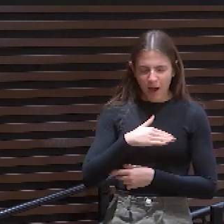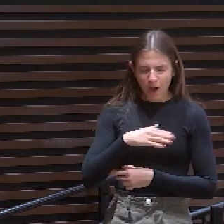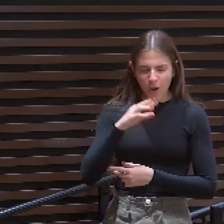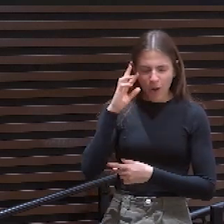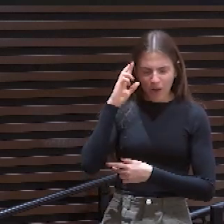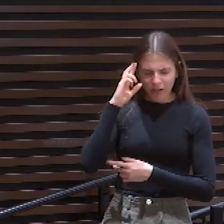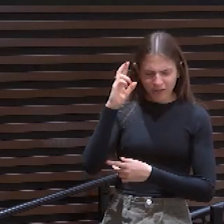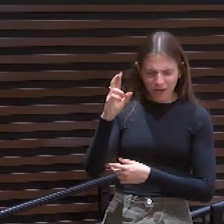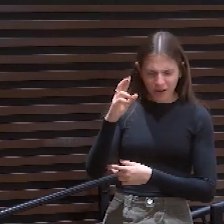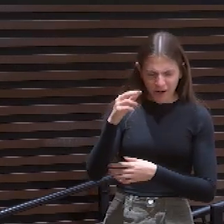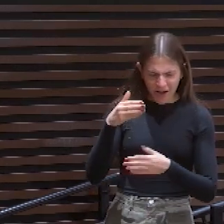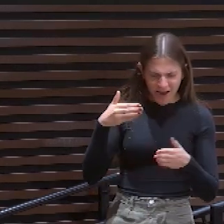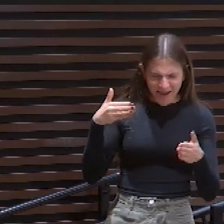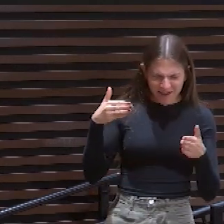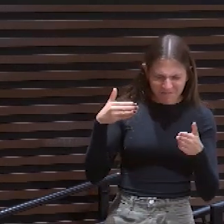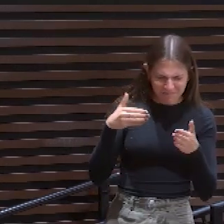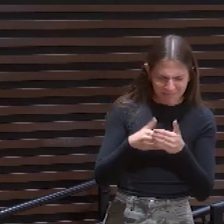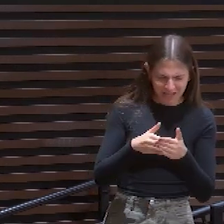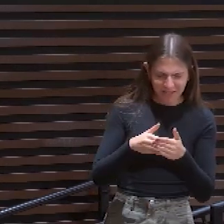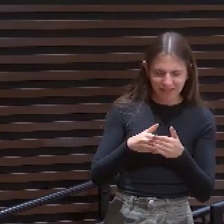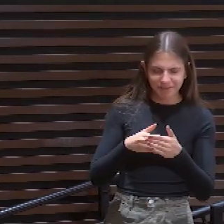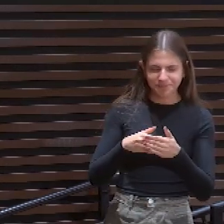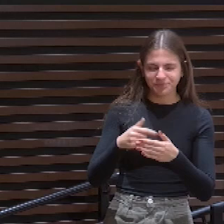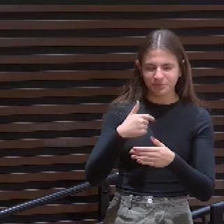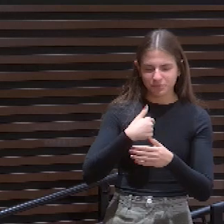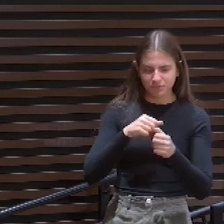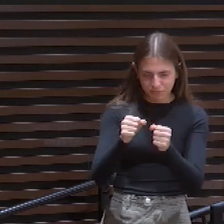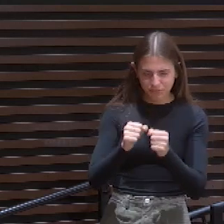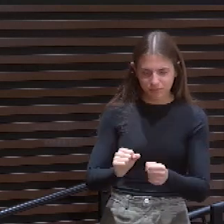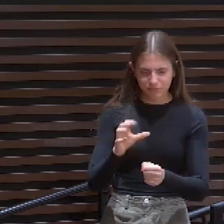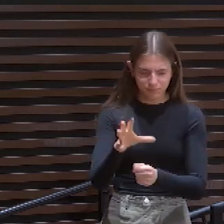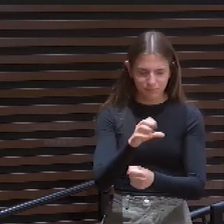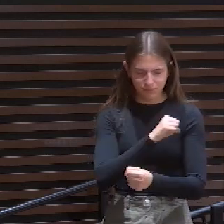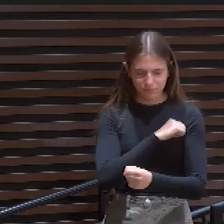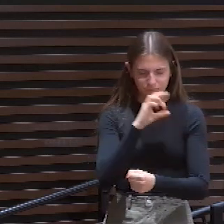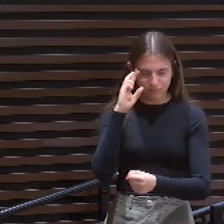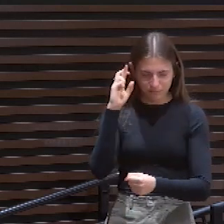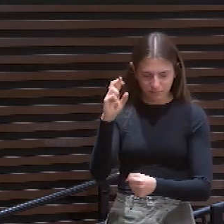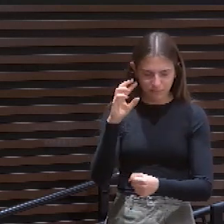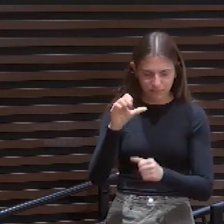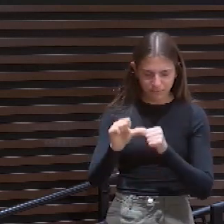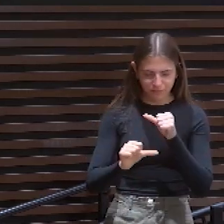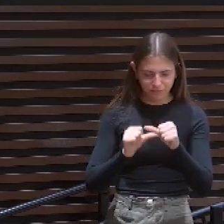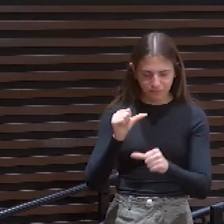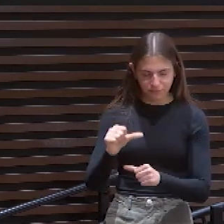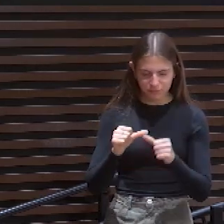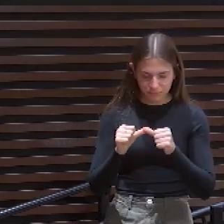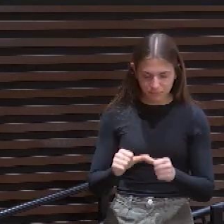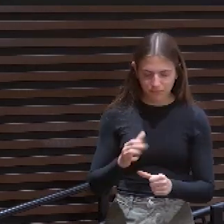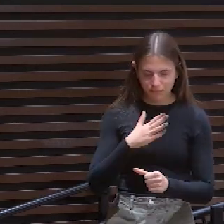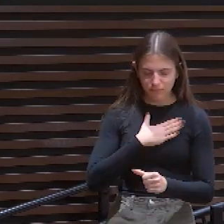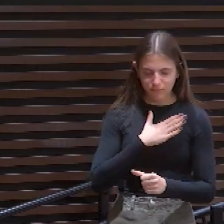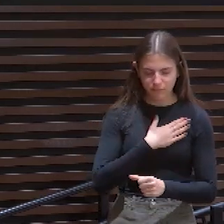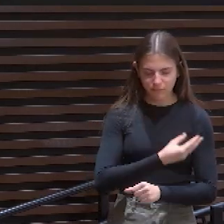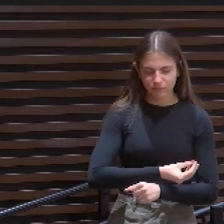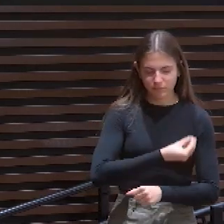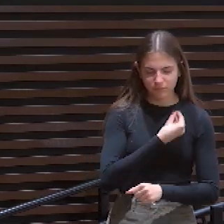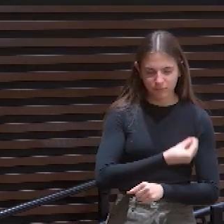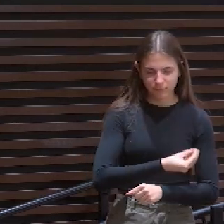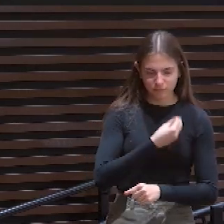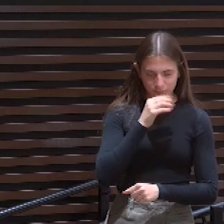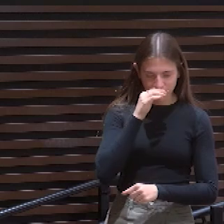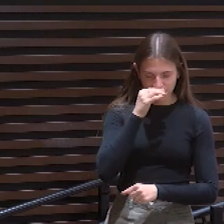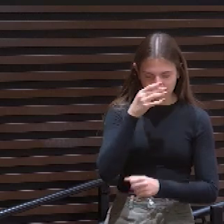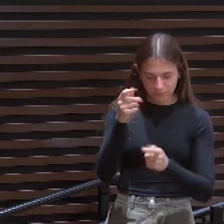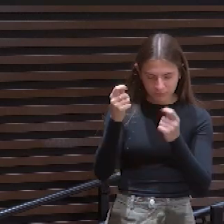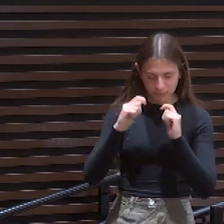ação para amar, Senhor. Que o Senhor transforme isso na minha vida, Senhor. Me dê uma